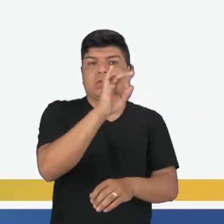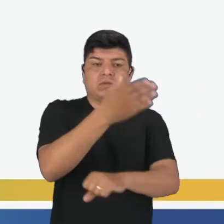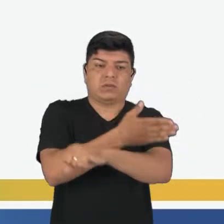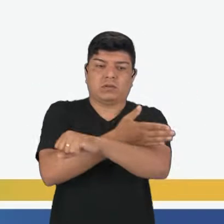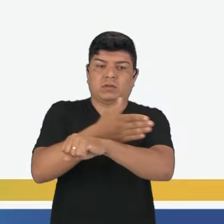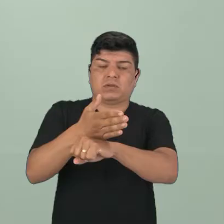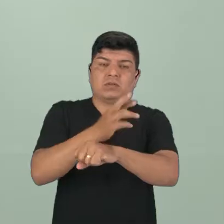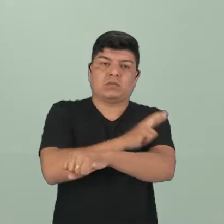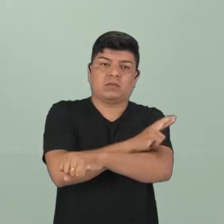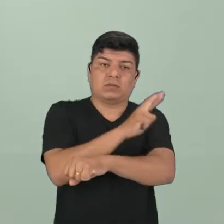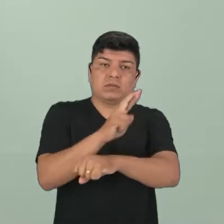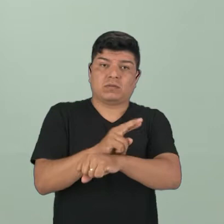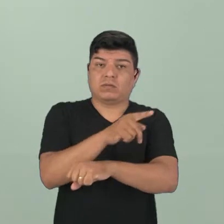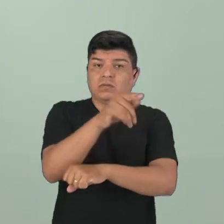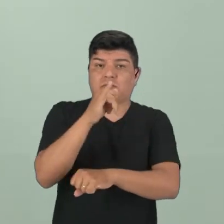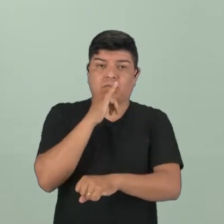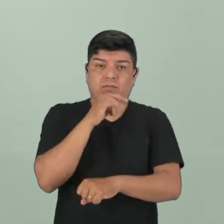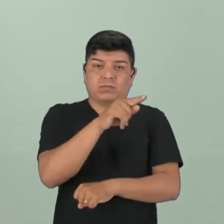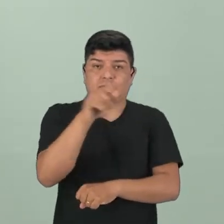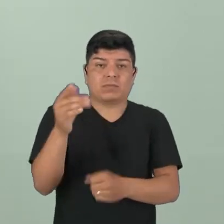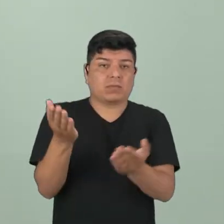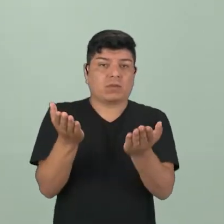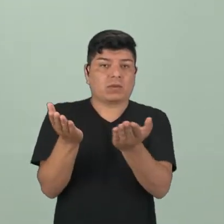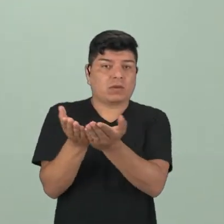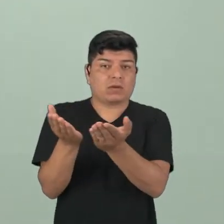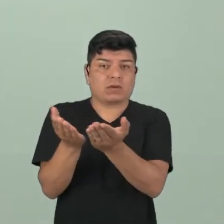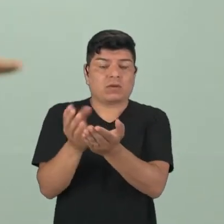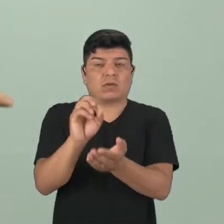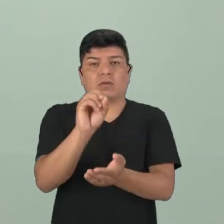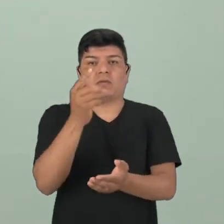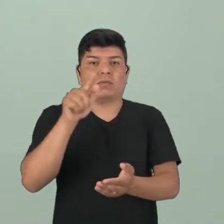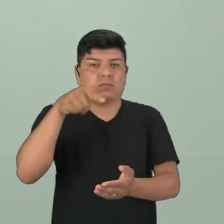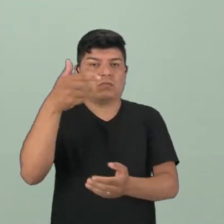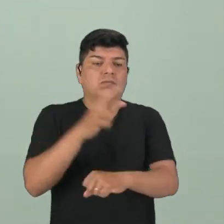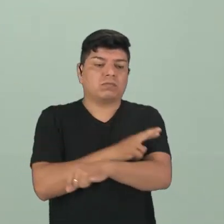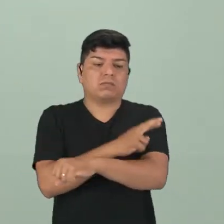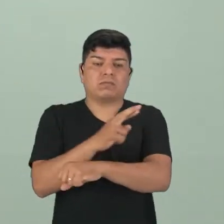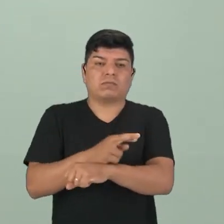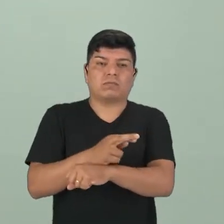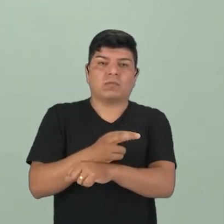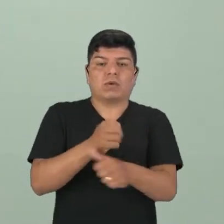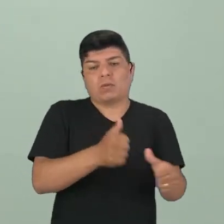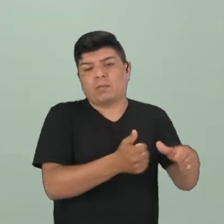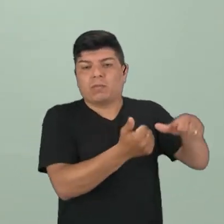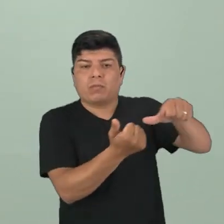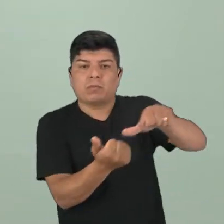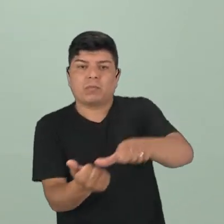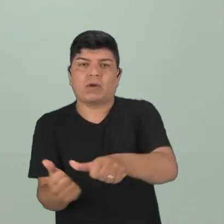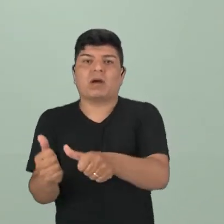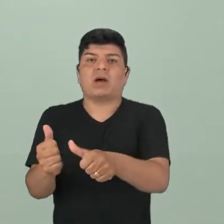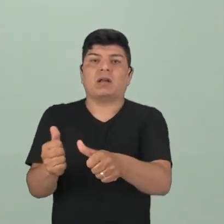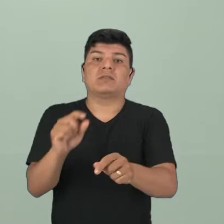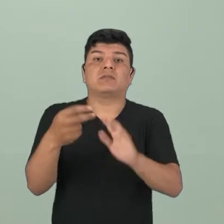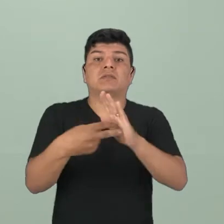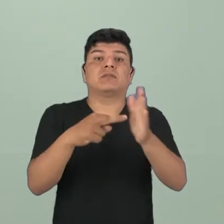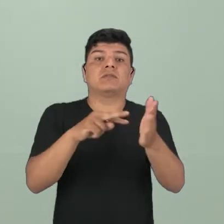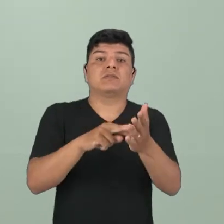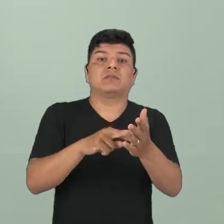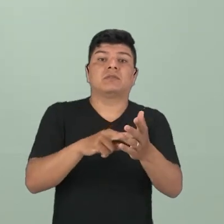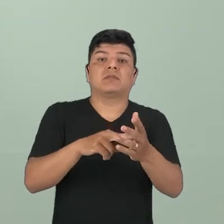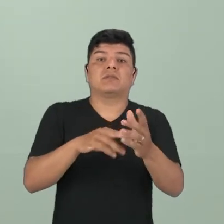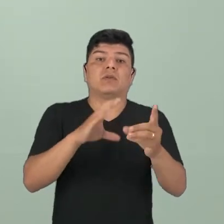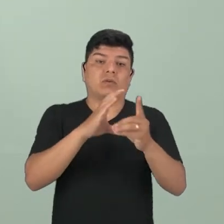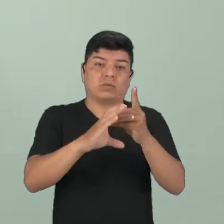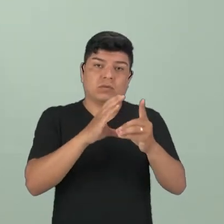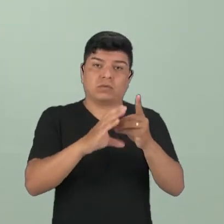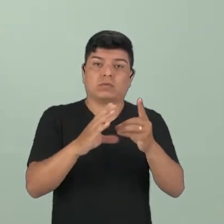religiosa. Tá? Quando você, por exemplo, no cristianismo ou numa outra religião, você é batizado, aquilo é um rito,